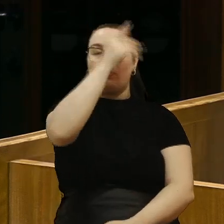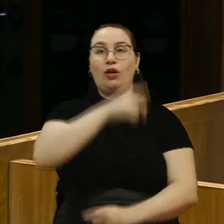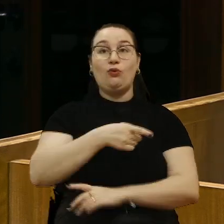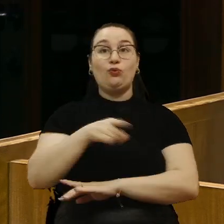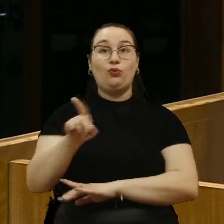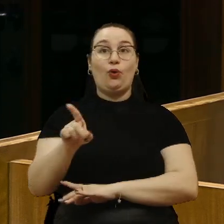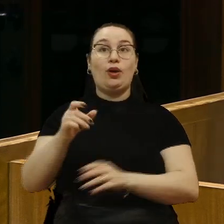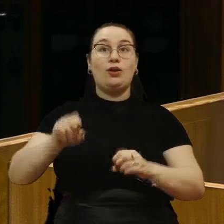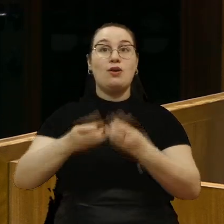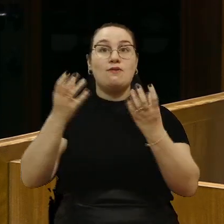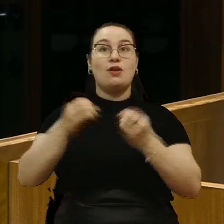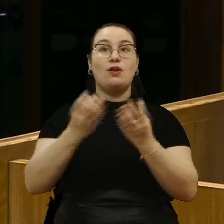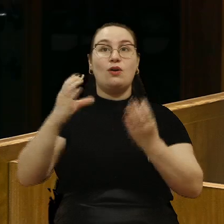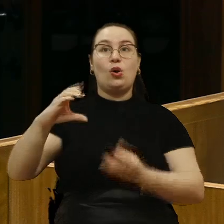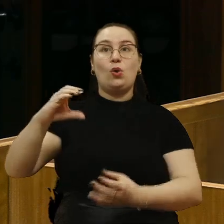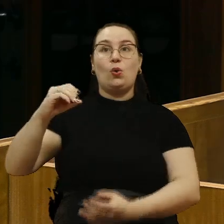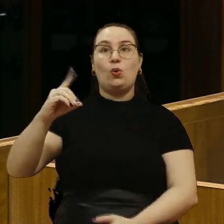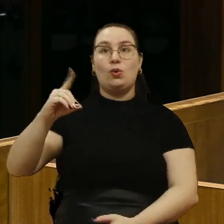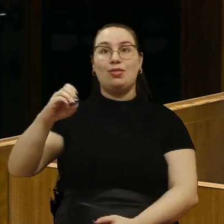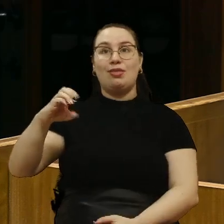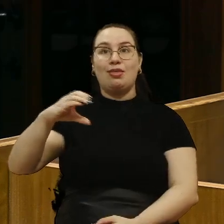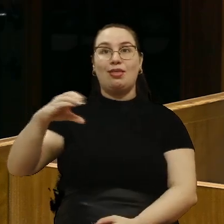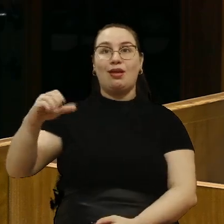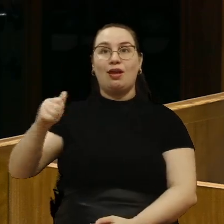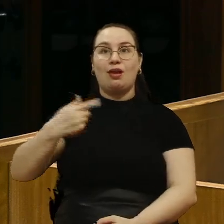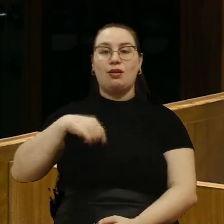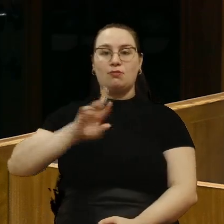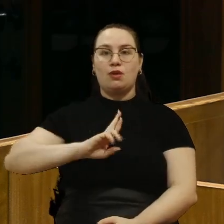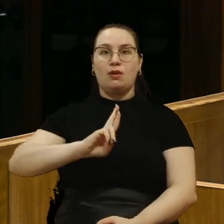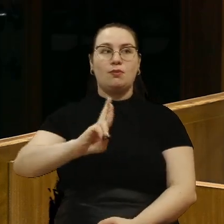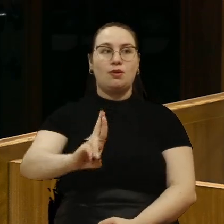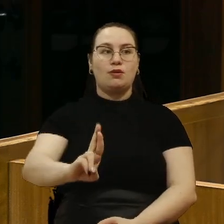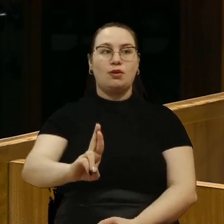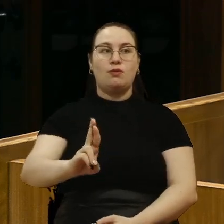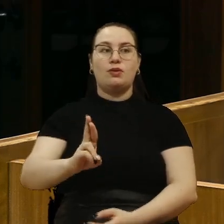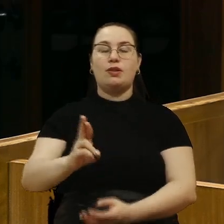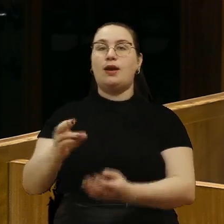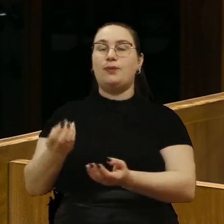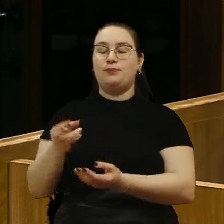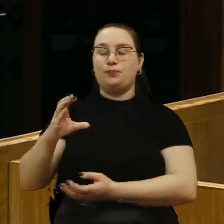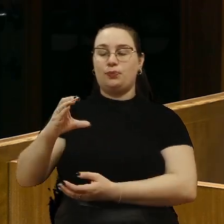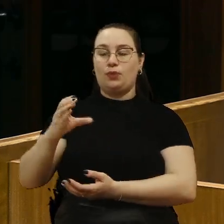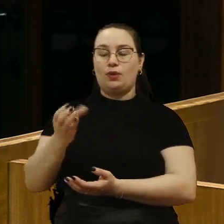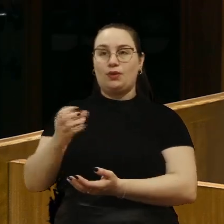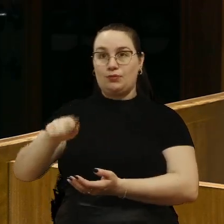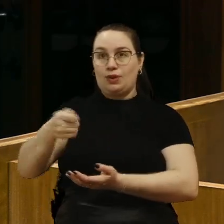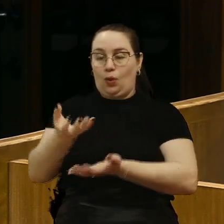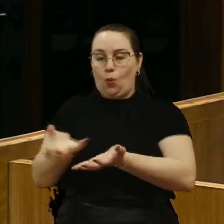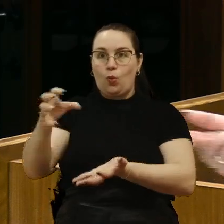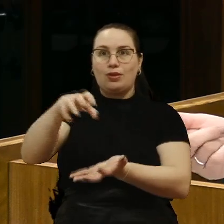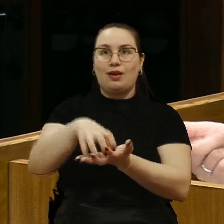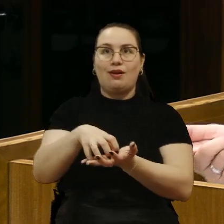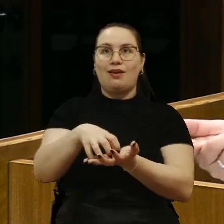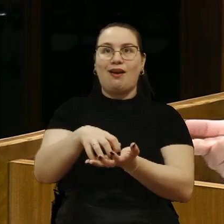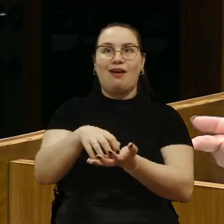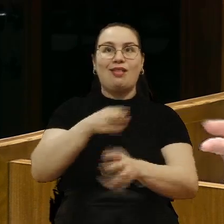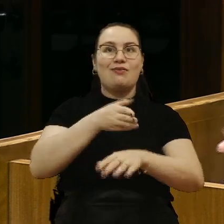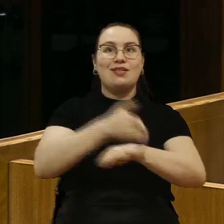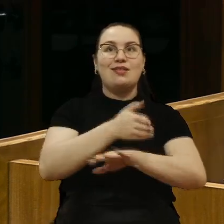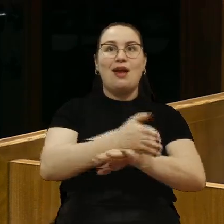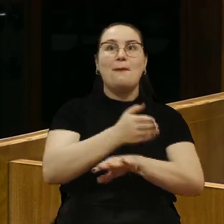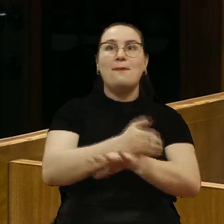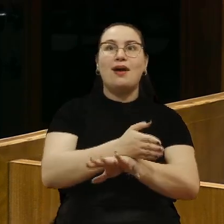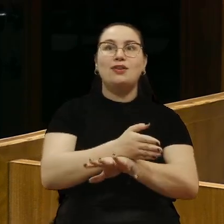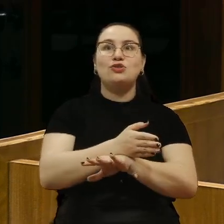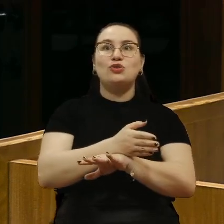no evento da Codeca, né, vereador Lucas, e me representou que o prefeito Adiló não fazia parte do governo que ele faz parte.